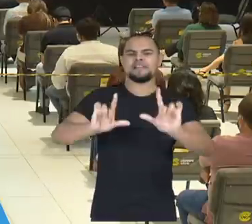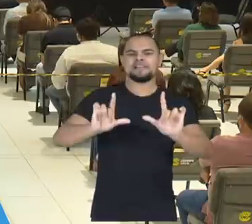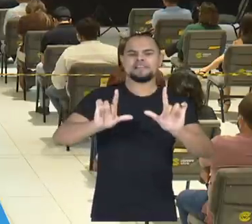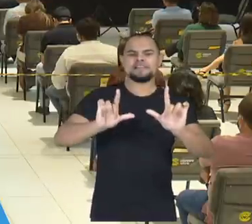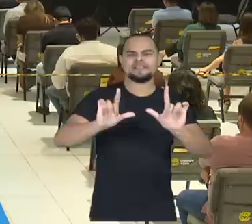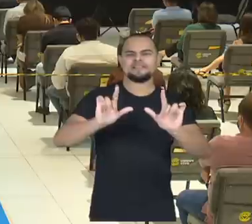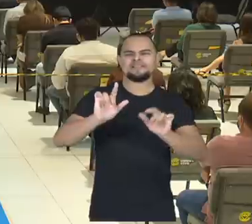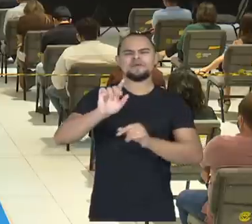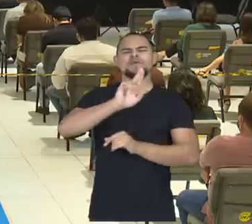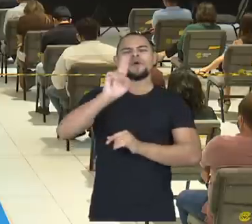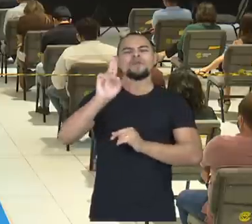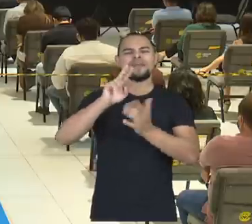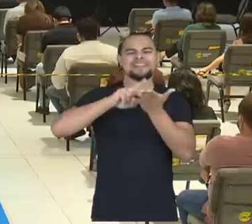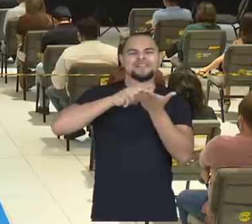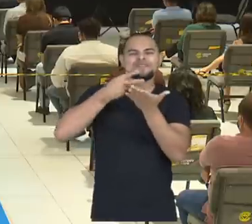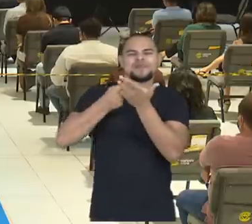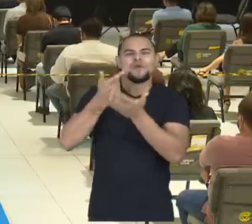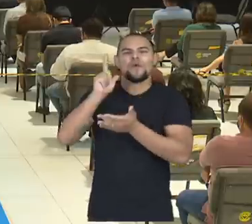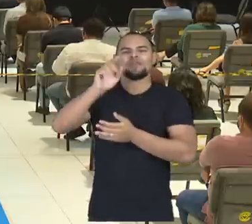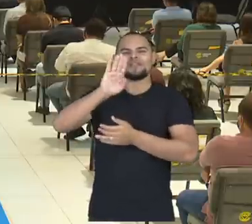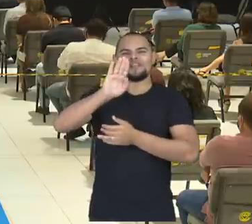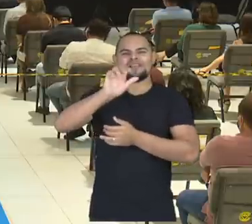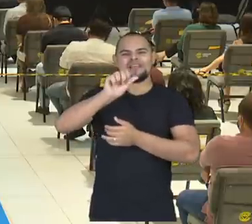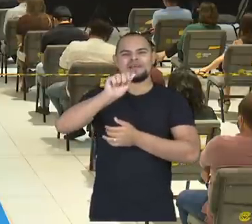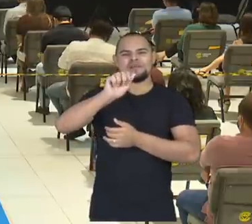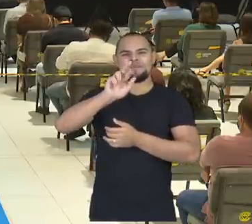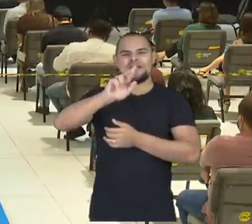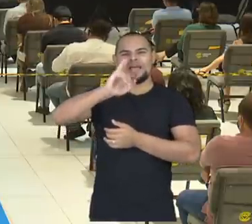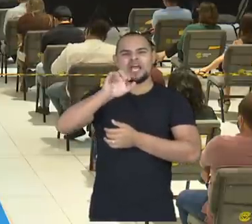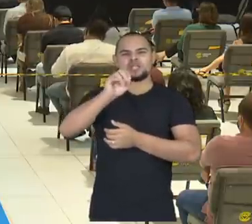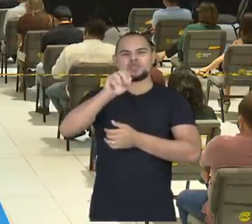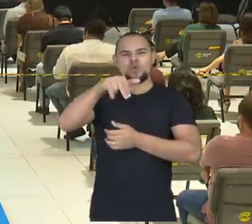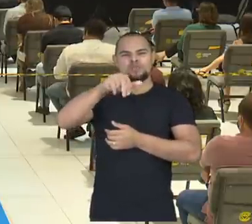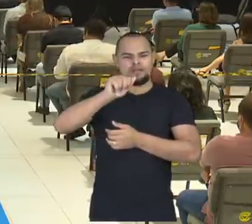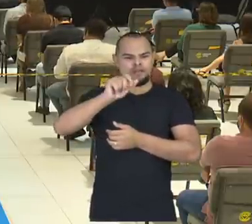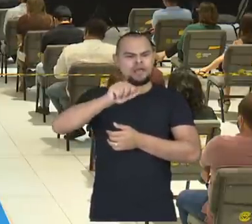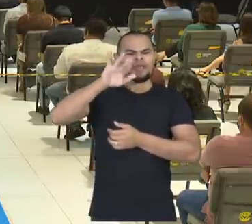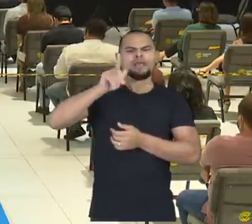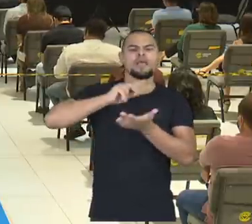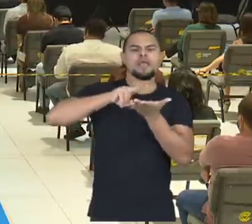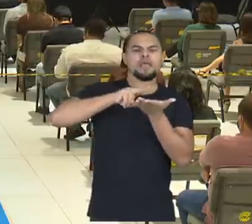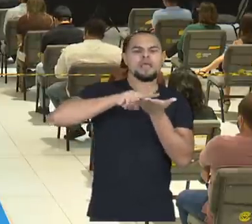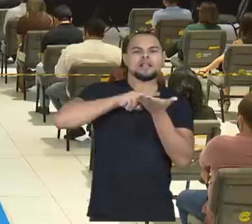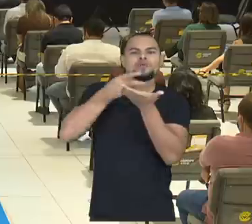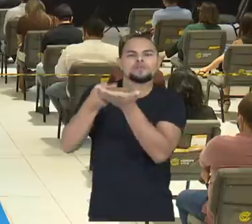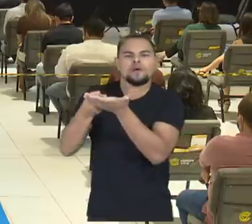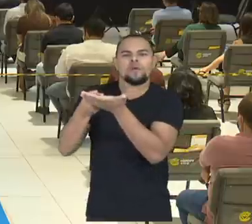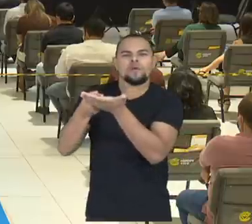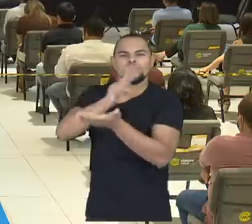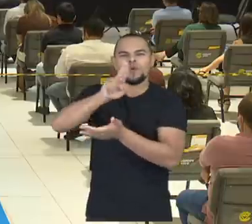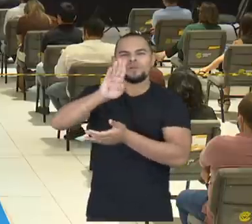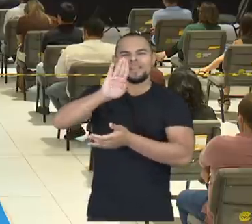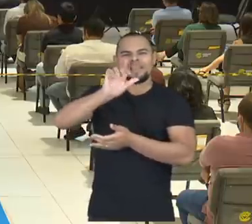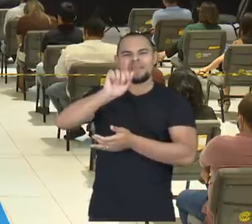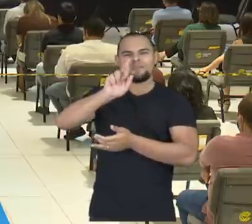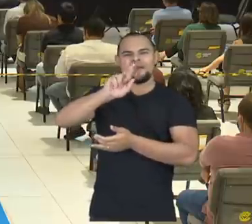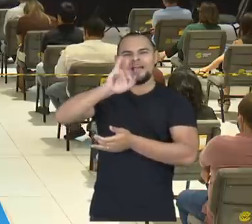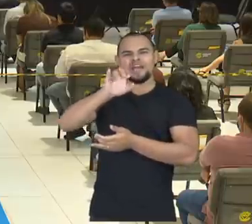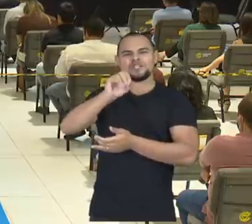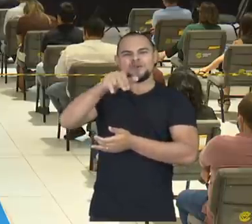Bar Jonas. Quem tem a tradução Simão Bar Jonas aqui? É porque Bar é filho de